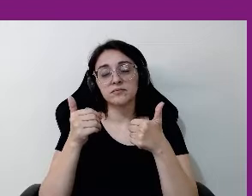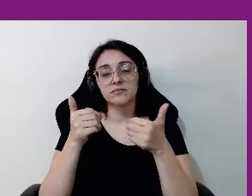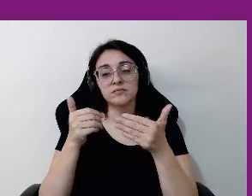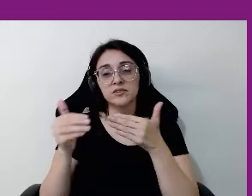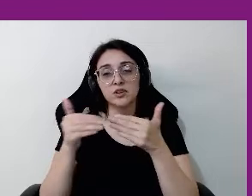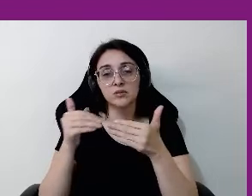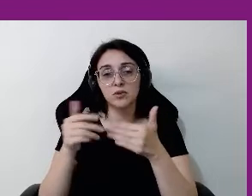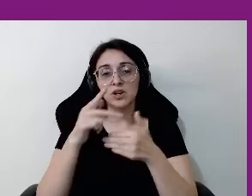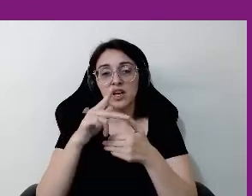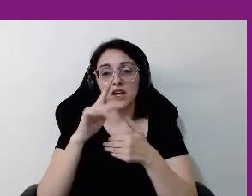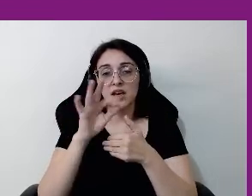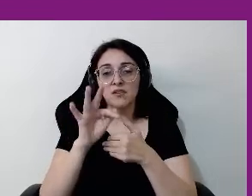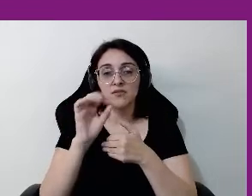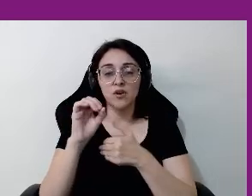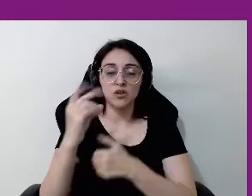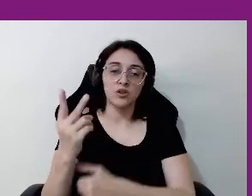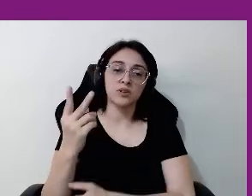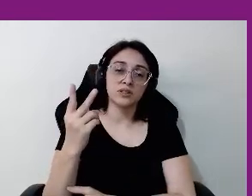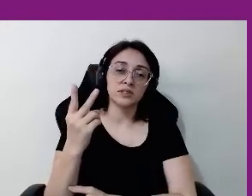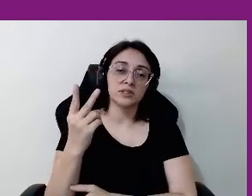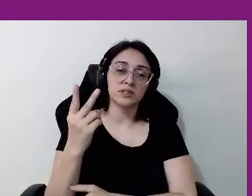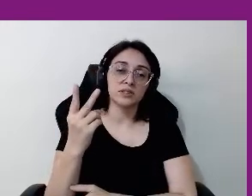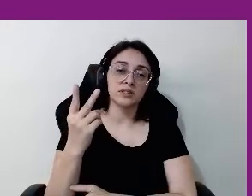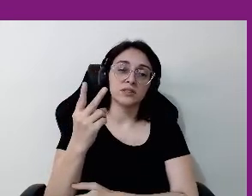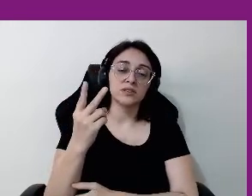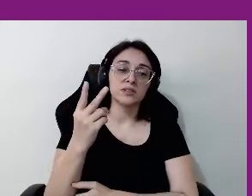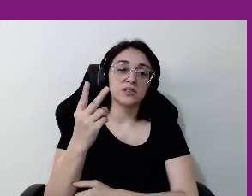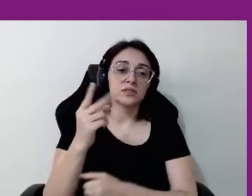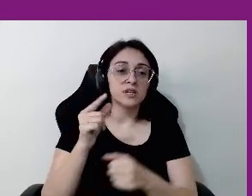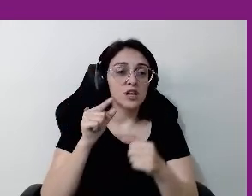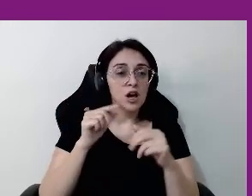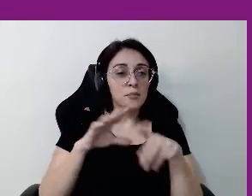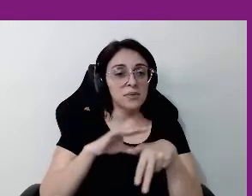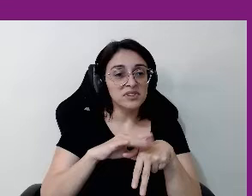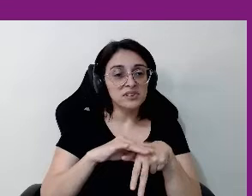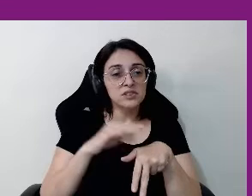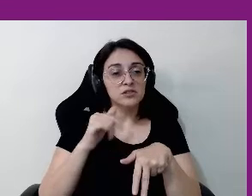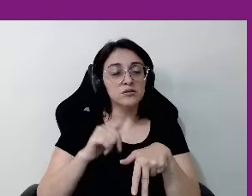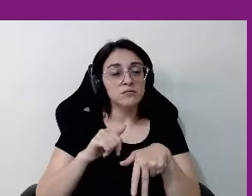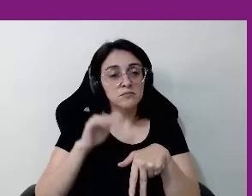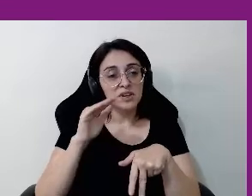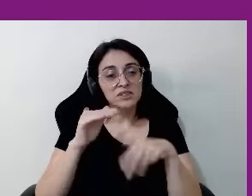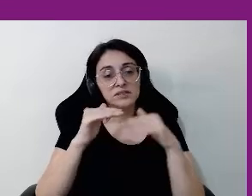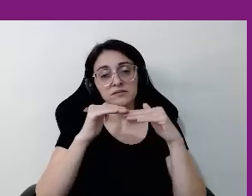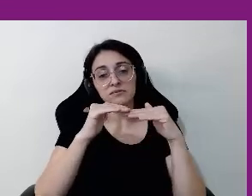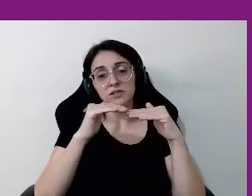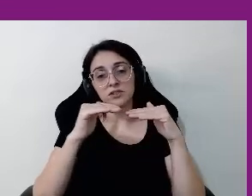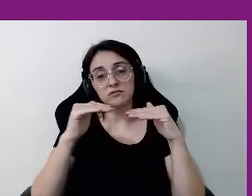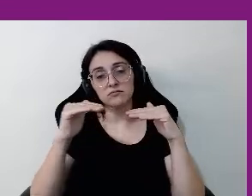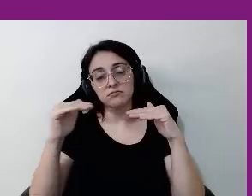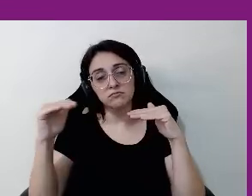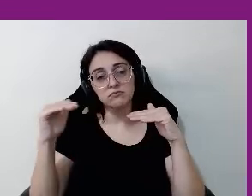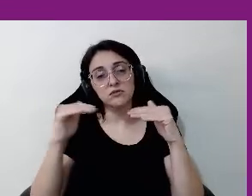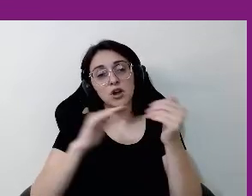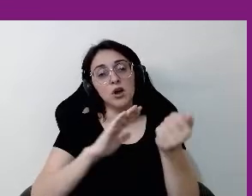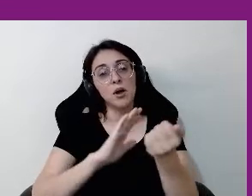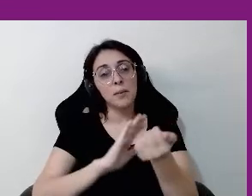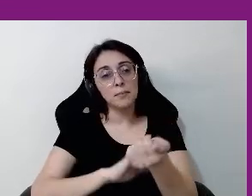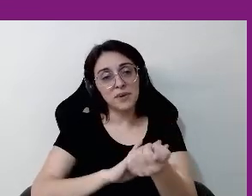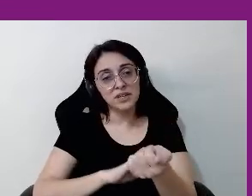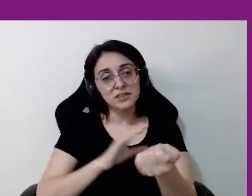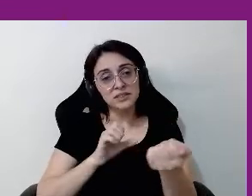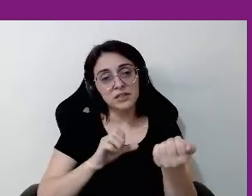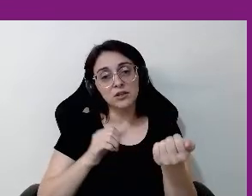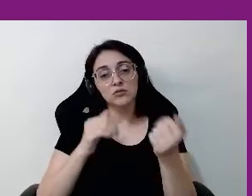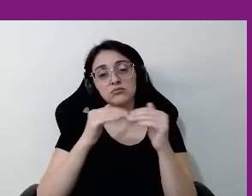independente do FiO2 e sempre o paciente mais na faixa desejada de pressão e de